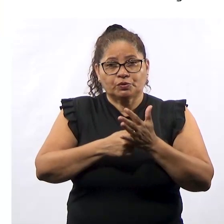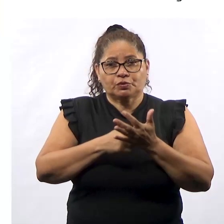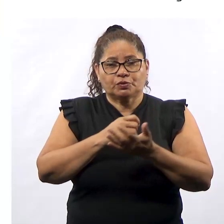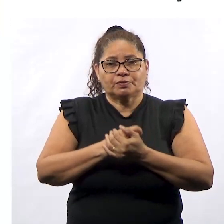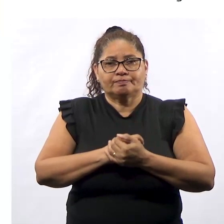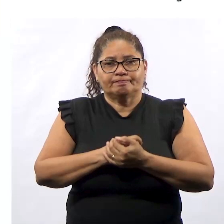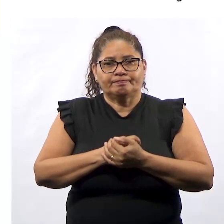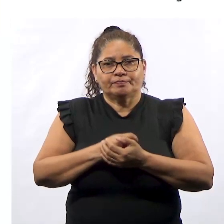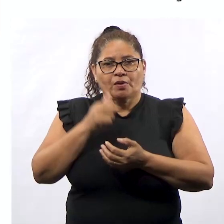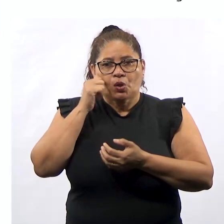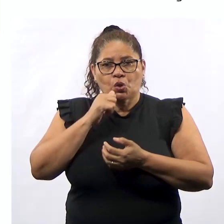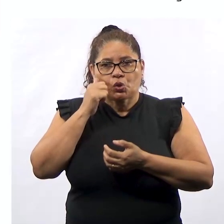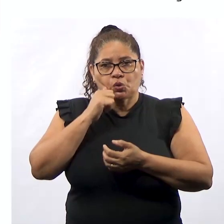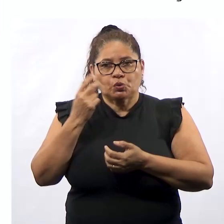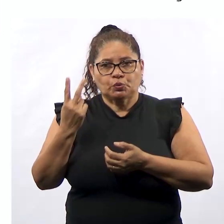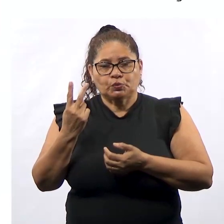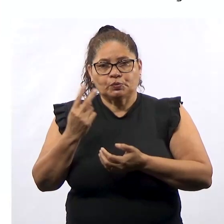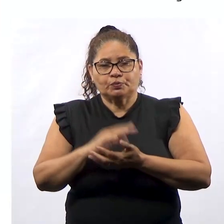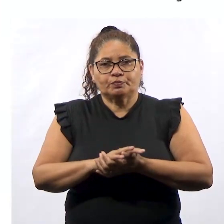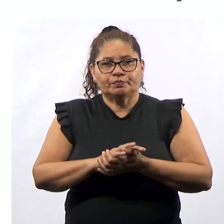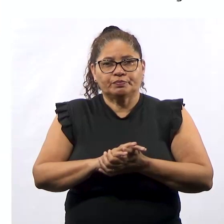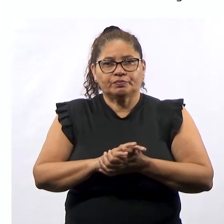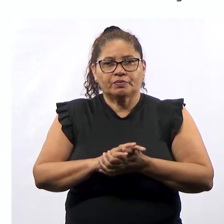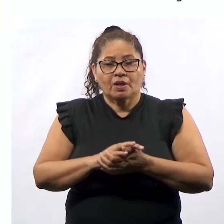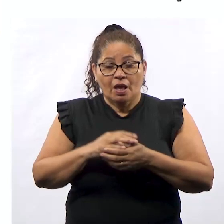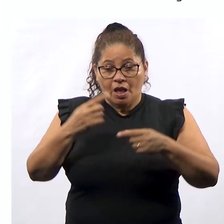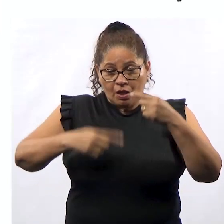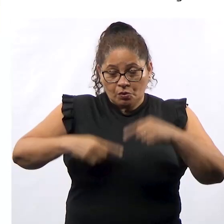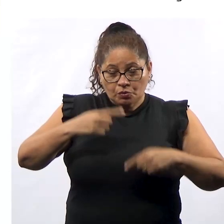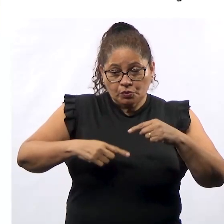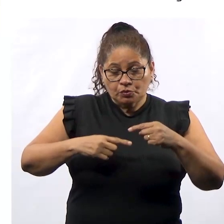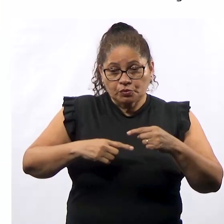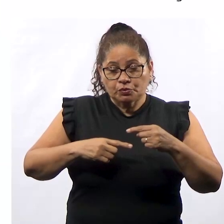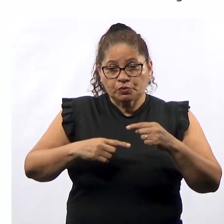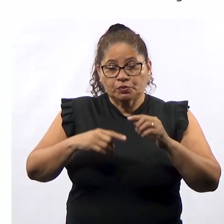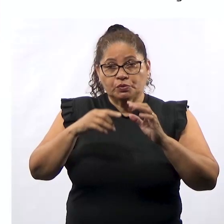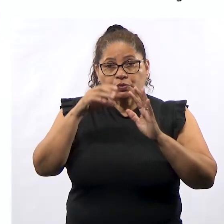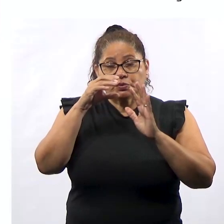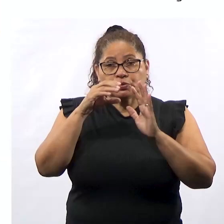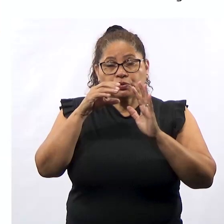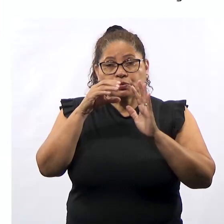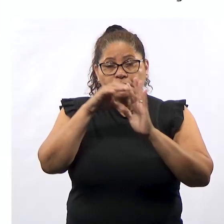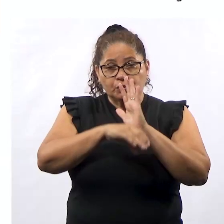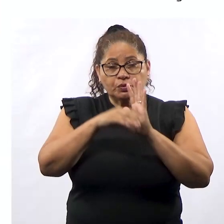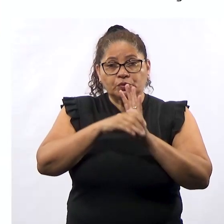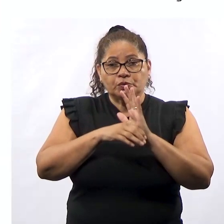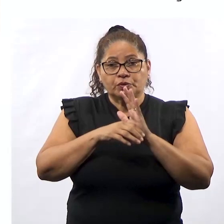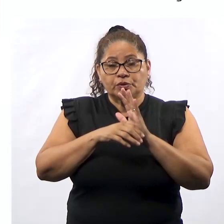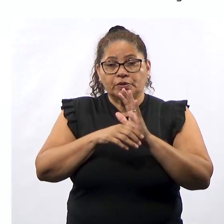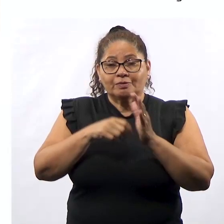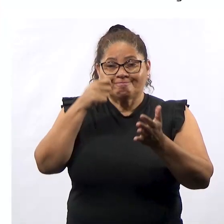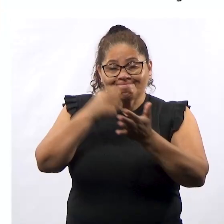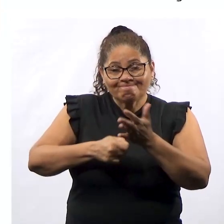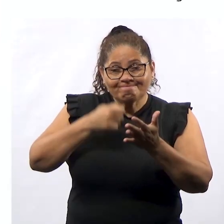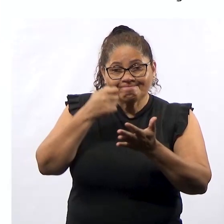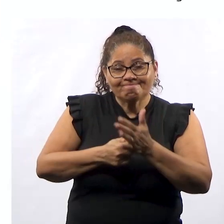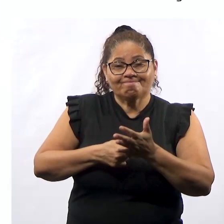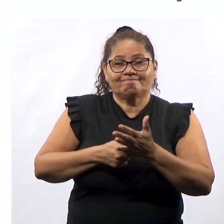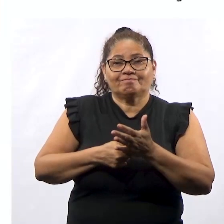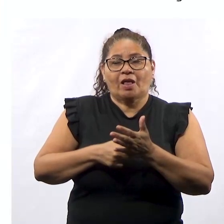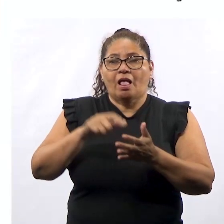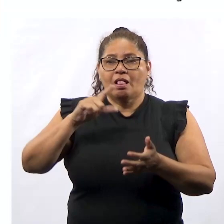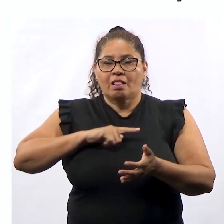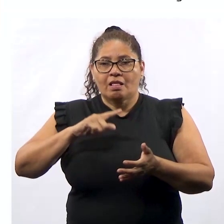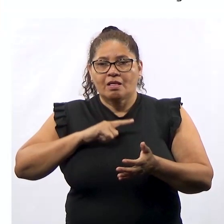da Denise Destro. No que tange às políticas curriculares, o fracasso escolar persiste porque estas têm